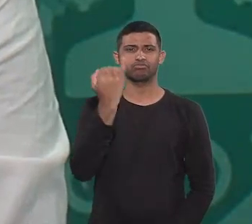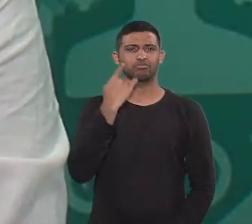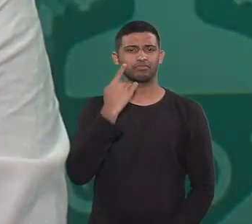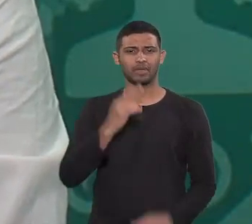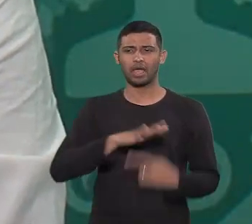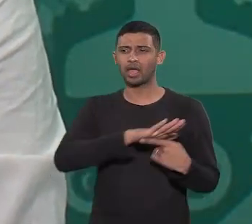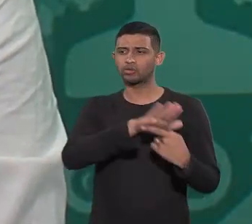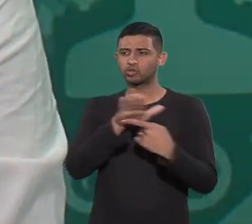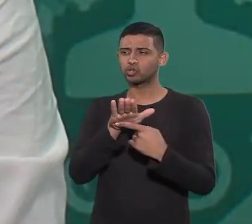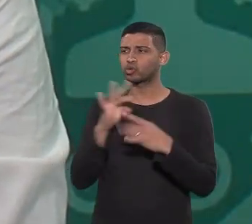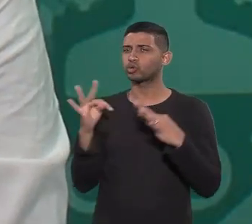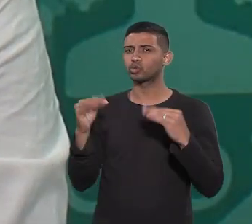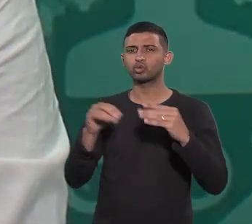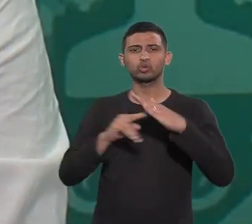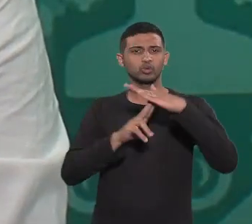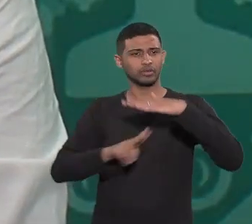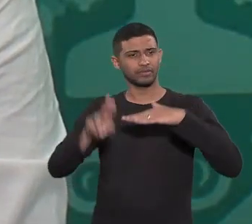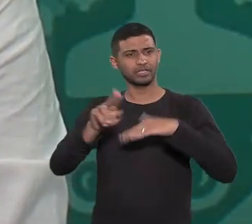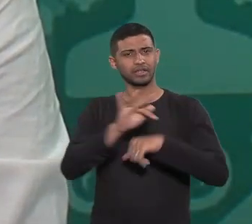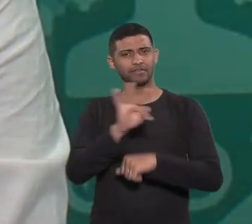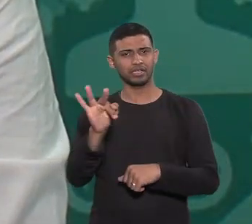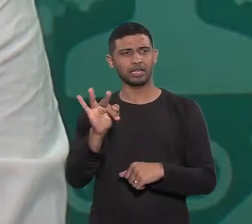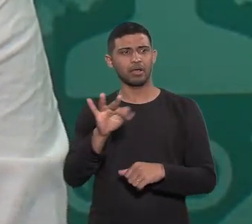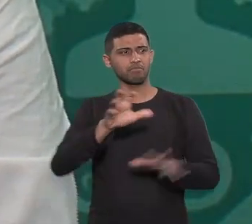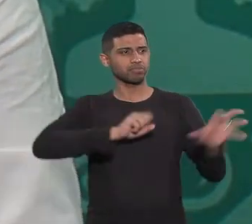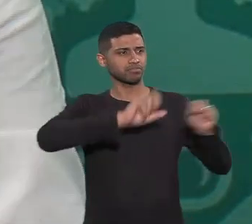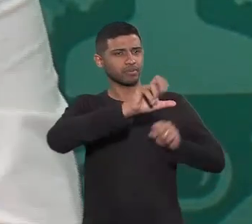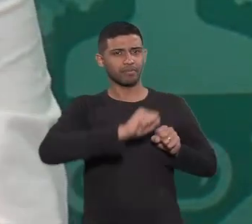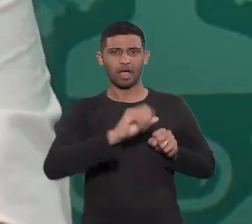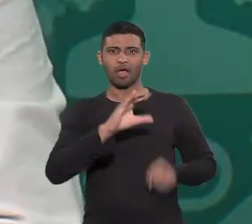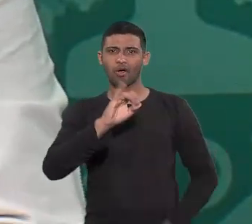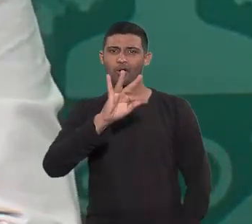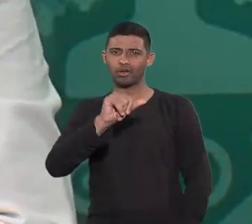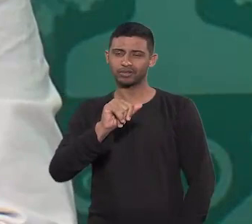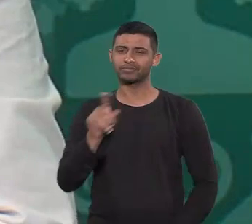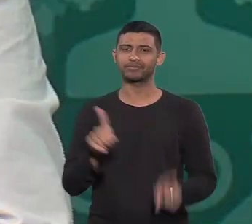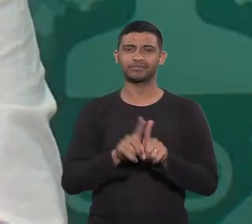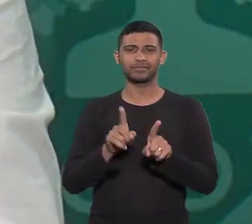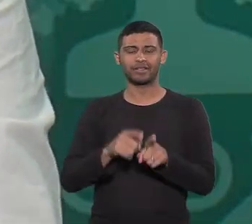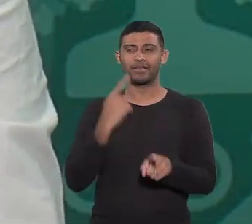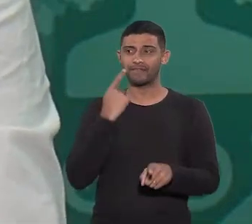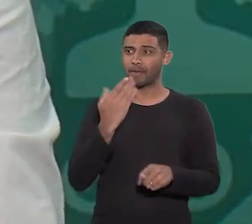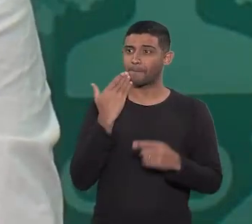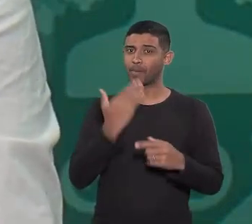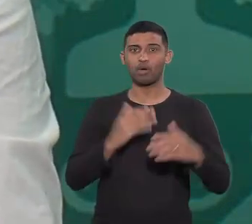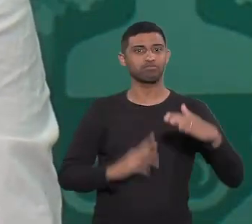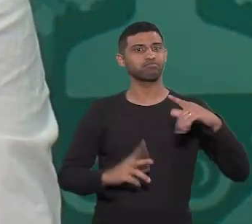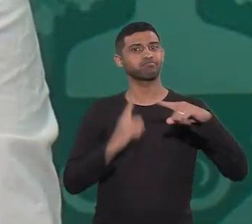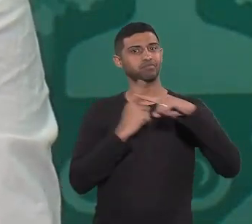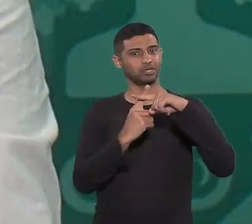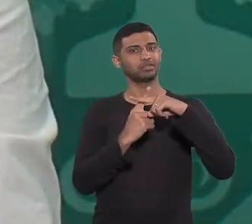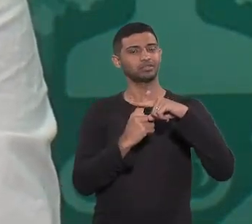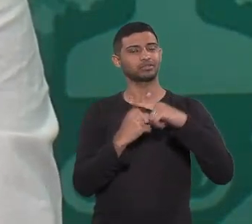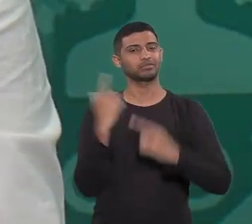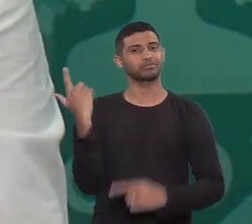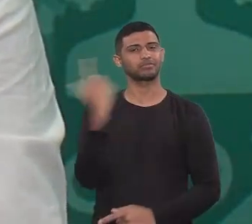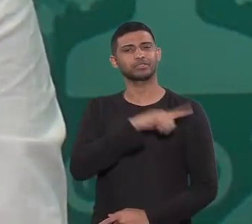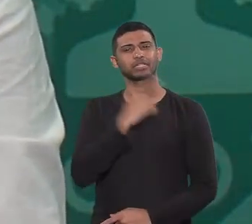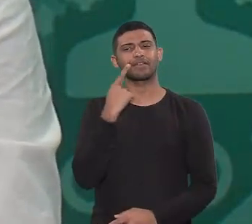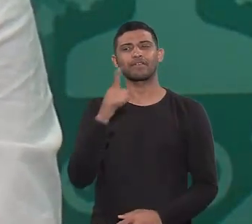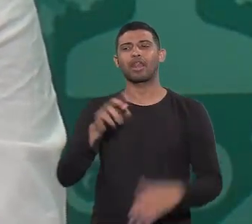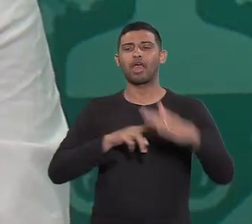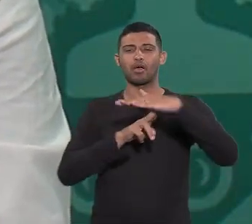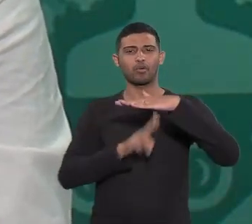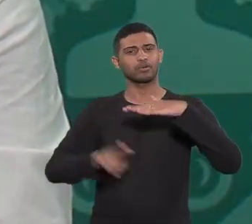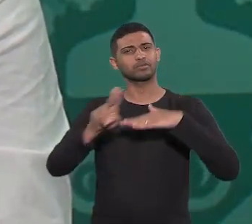para impulsionar que as universidades federais adotassem a política de cota. Então, a gente vem de um legado positivo da política de cotas, onde você tem, de